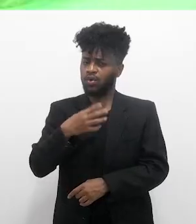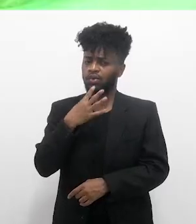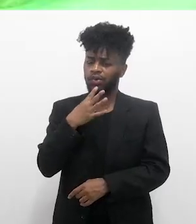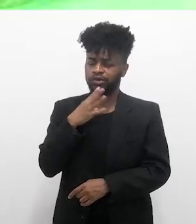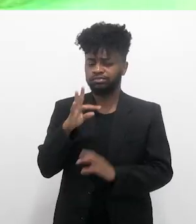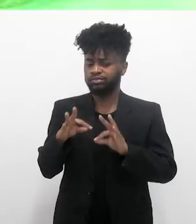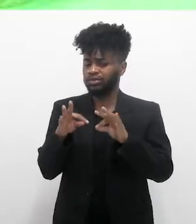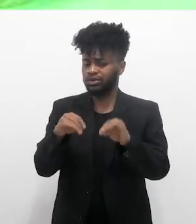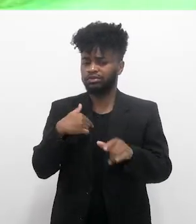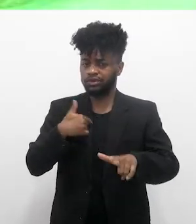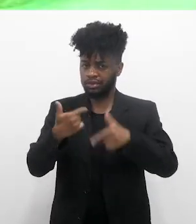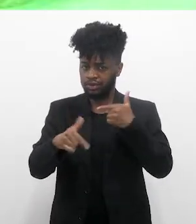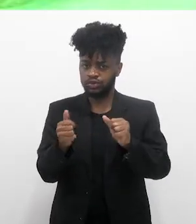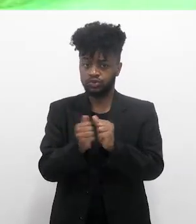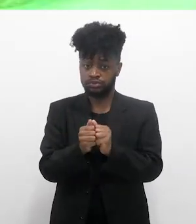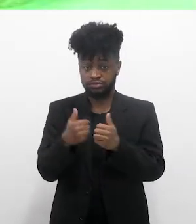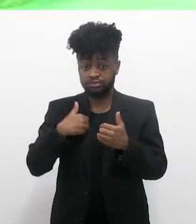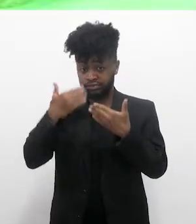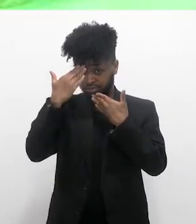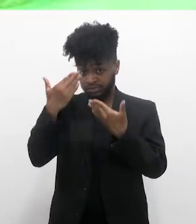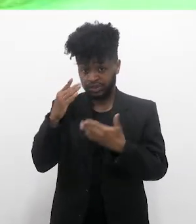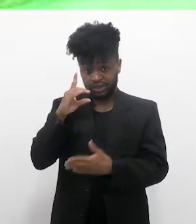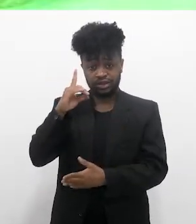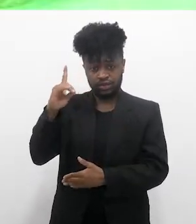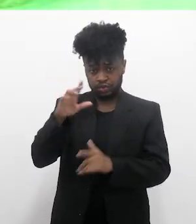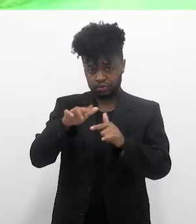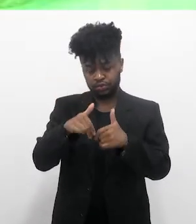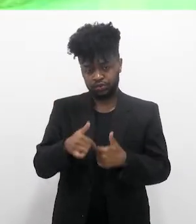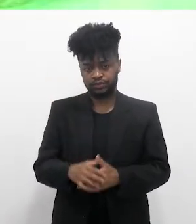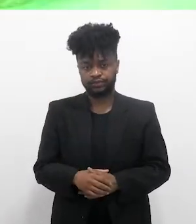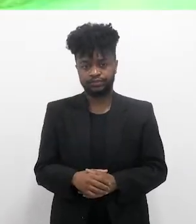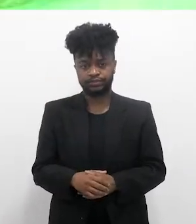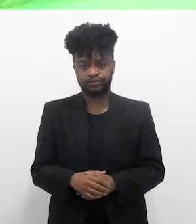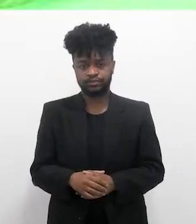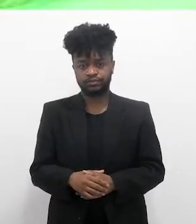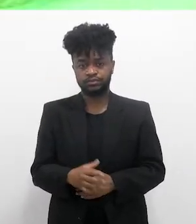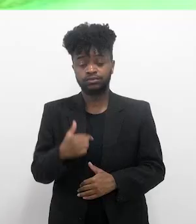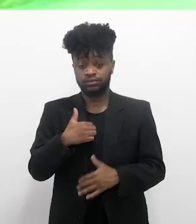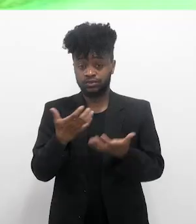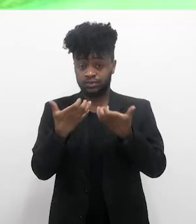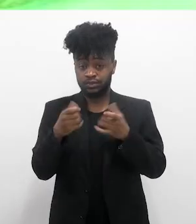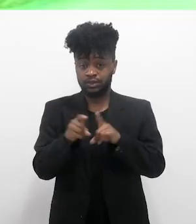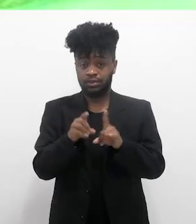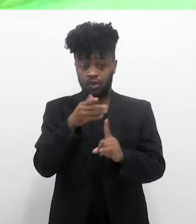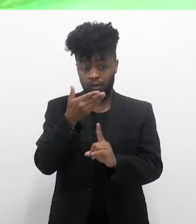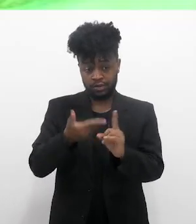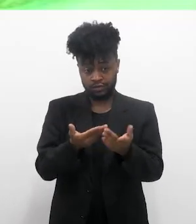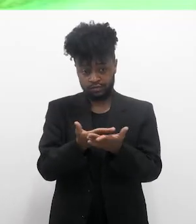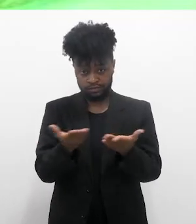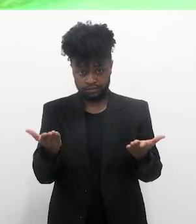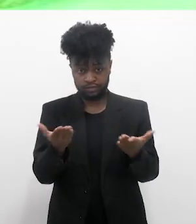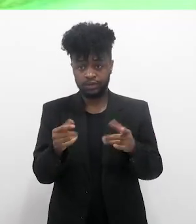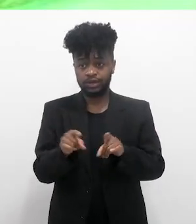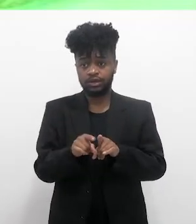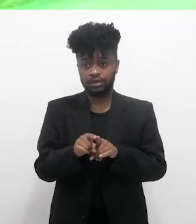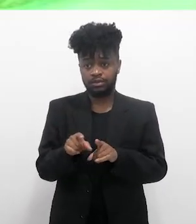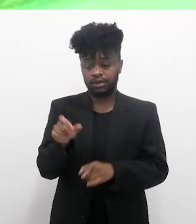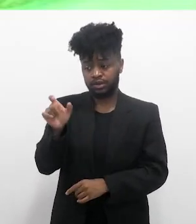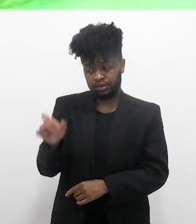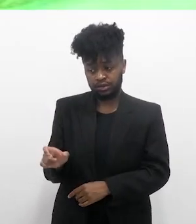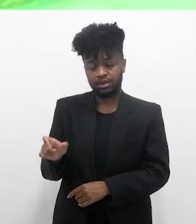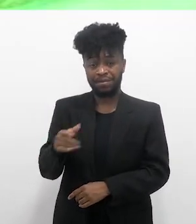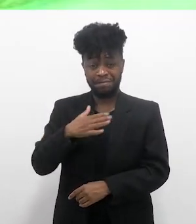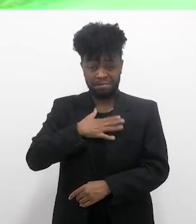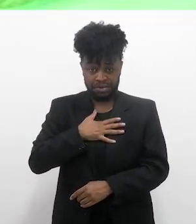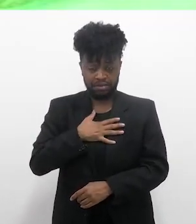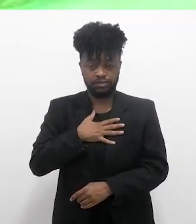todos. Então, eu agradeço muito a Papai do Céu por tudo isso. E eu quero fazer uma homenagem a você. E é um cara que, para mim,